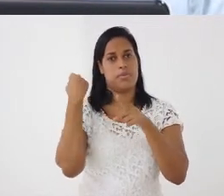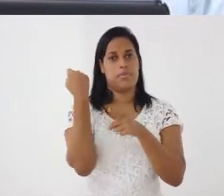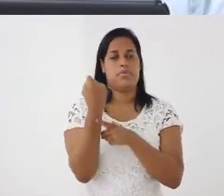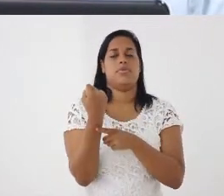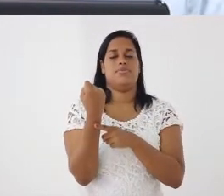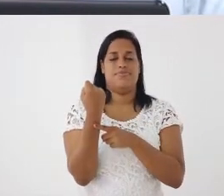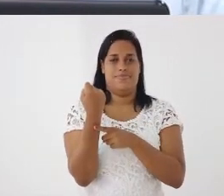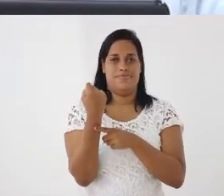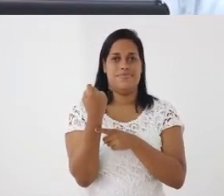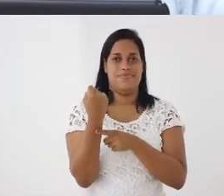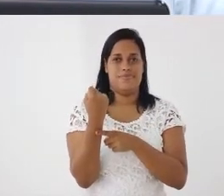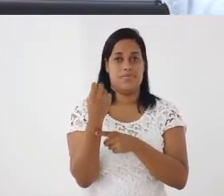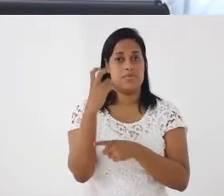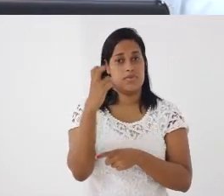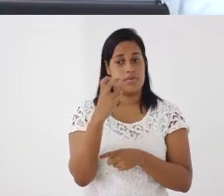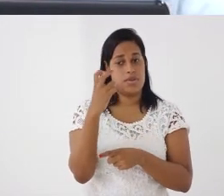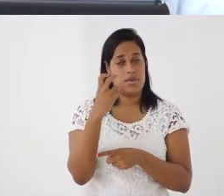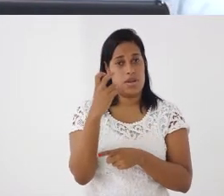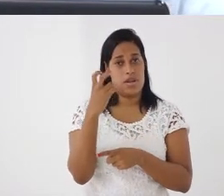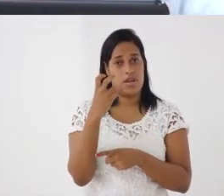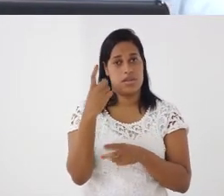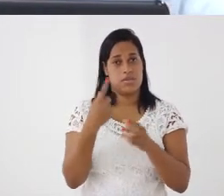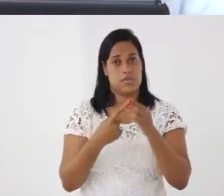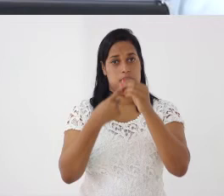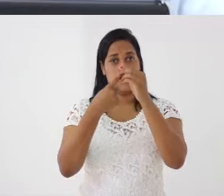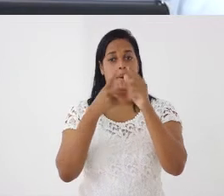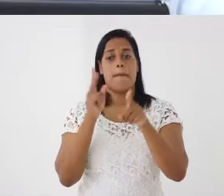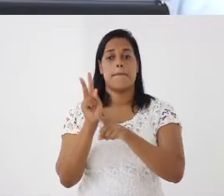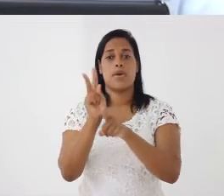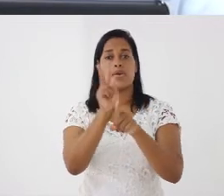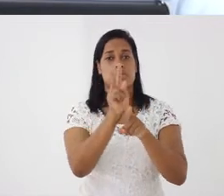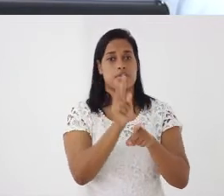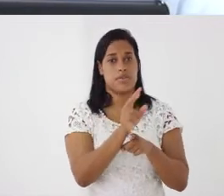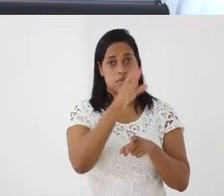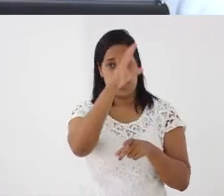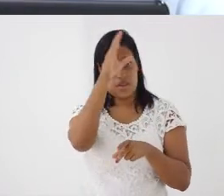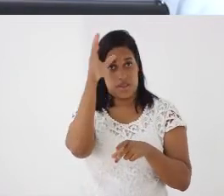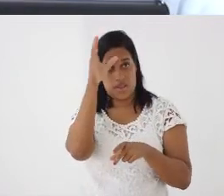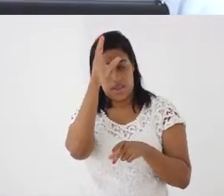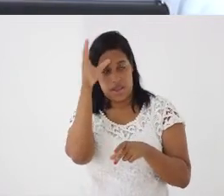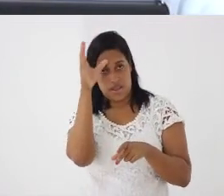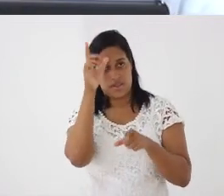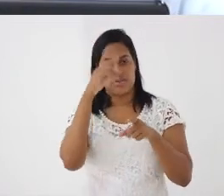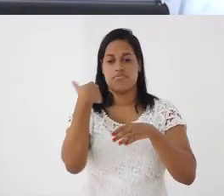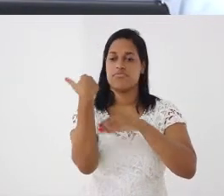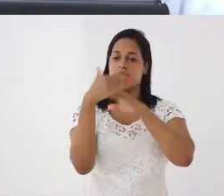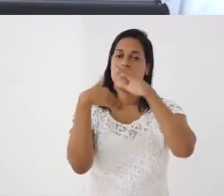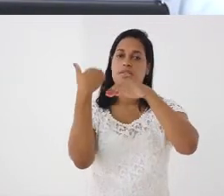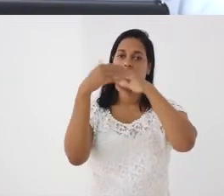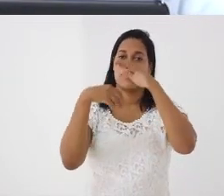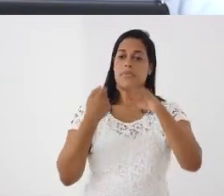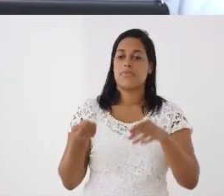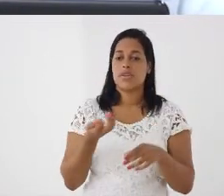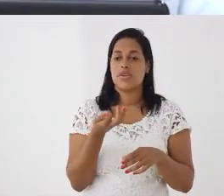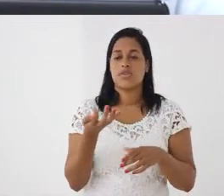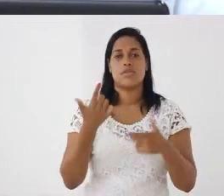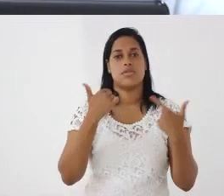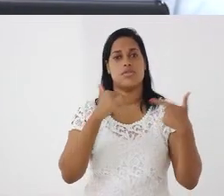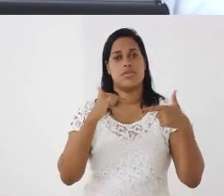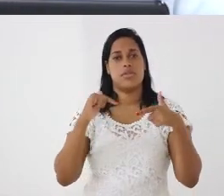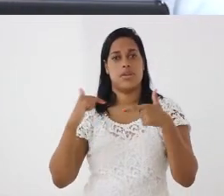social. Quinto princípio, proteger clientes e consumidores. Desenvolver produtos e